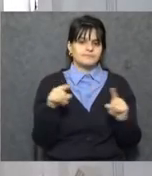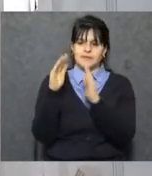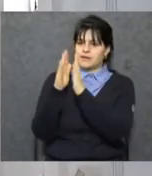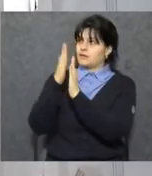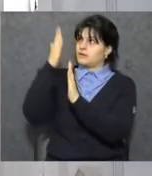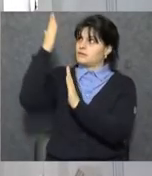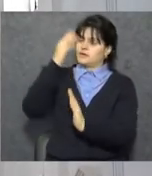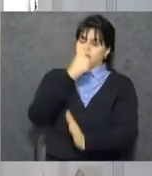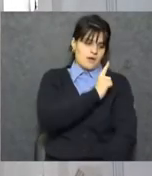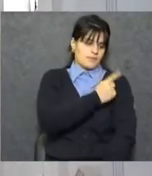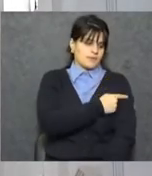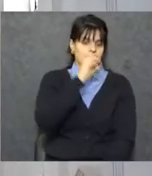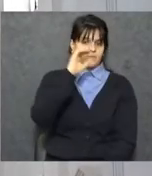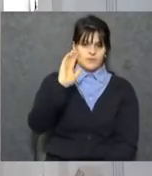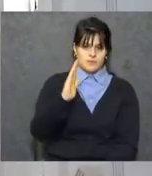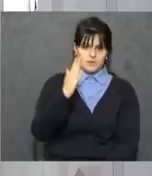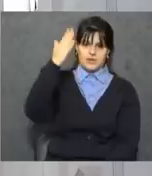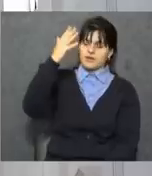omnipotente,